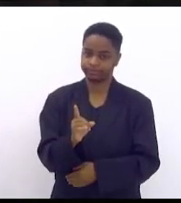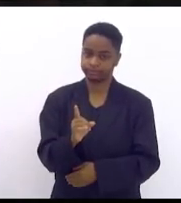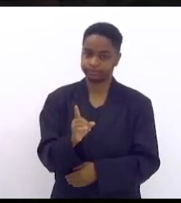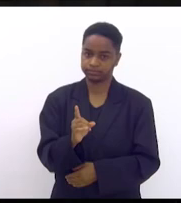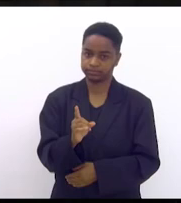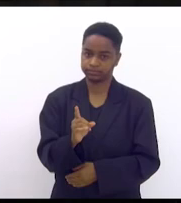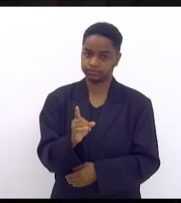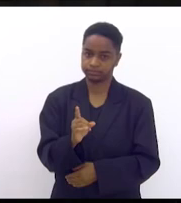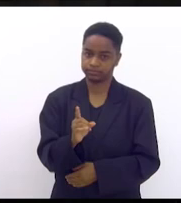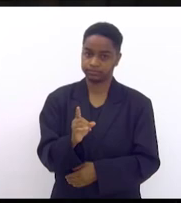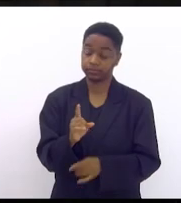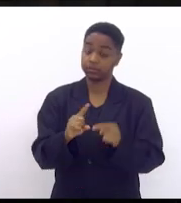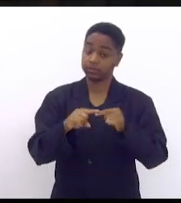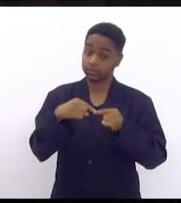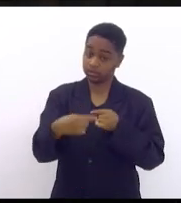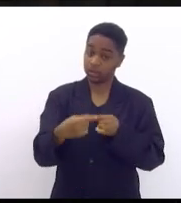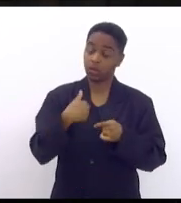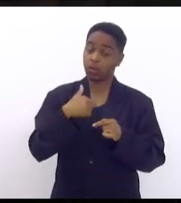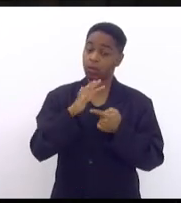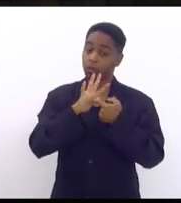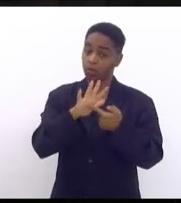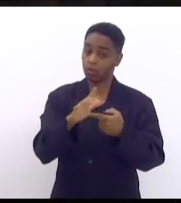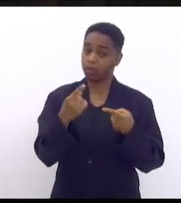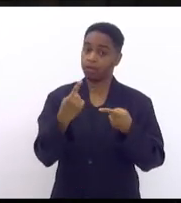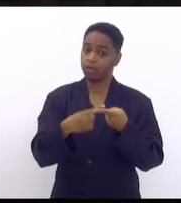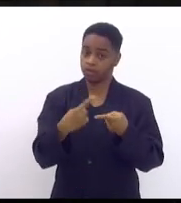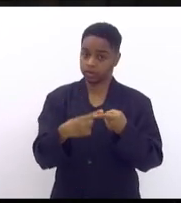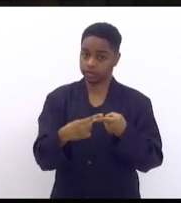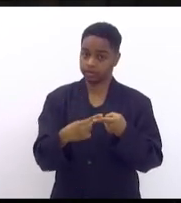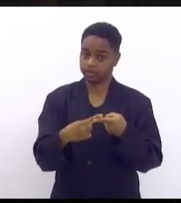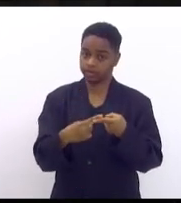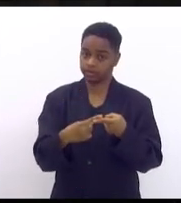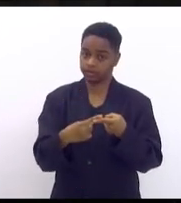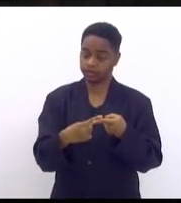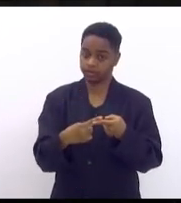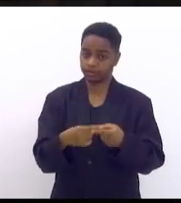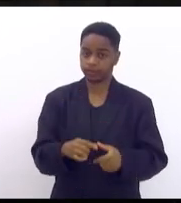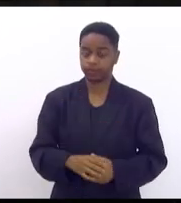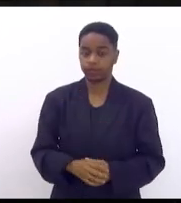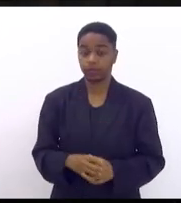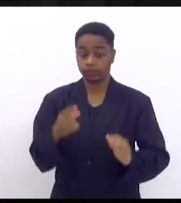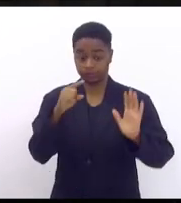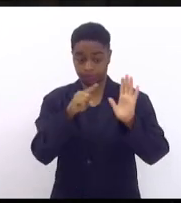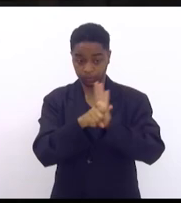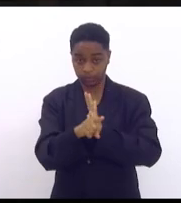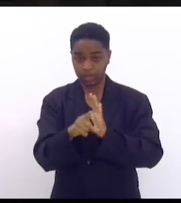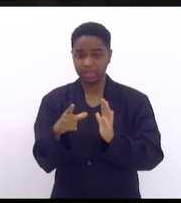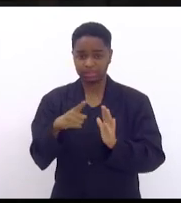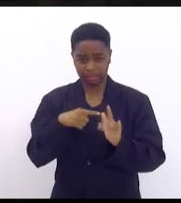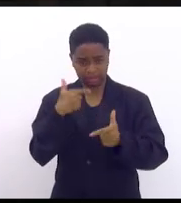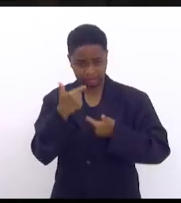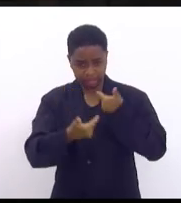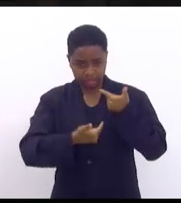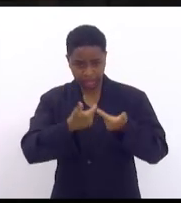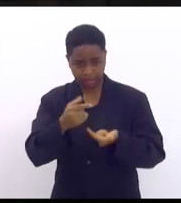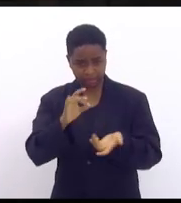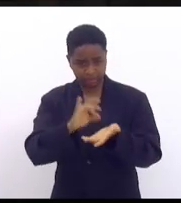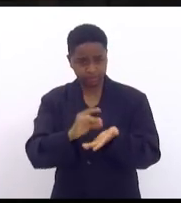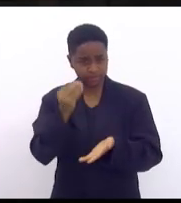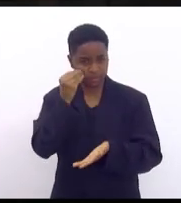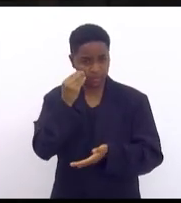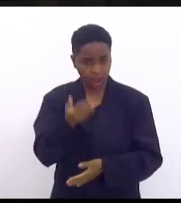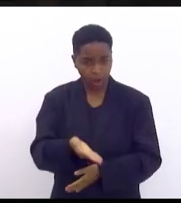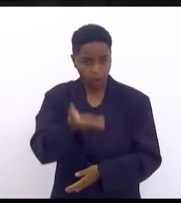E mais tarde vou demonstrar por quê. Há um trabalho continuado de aumento